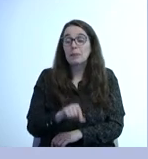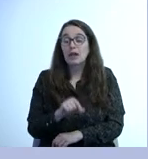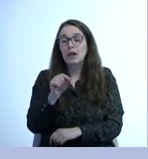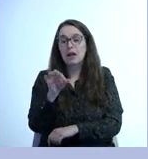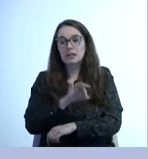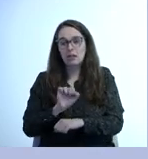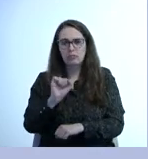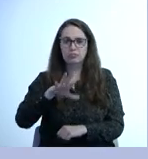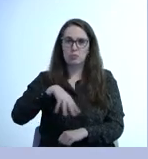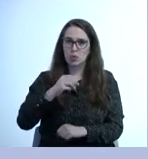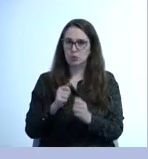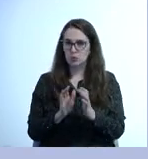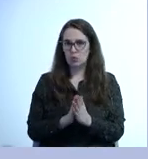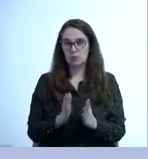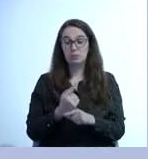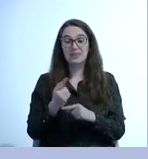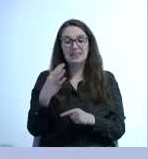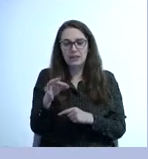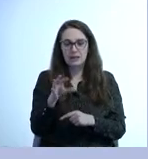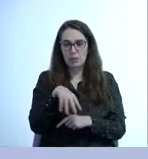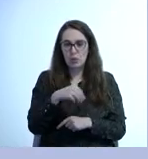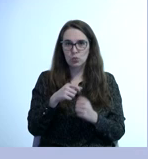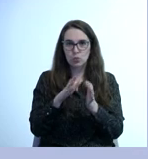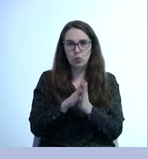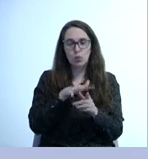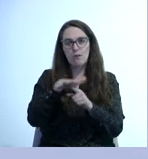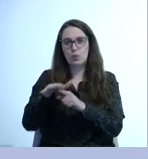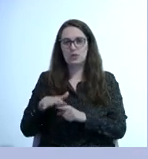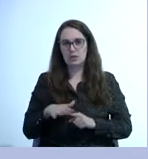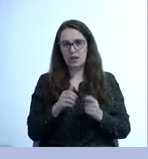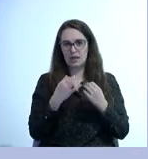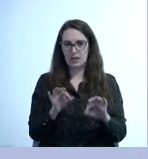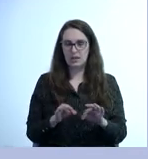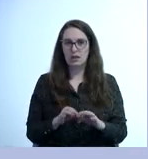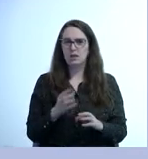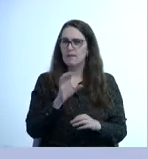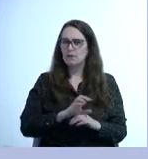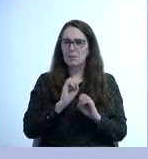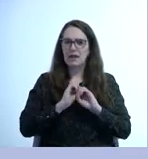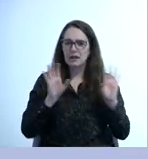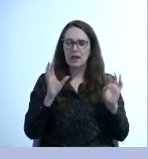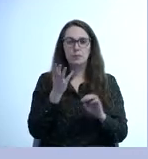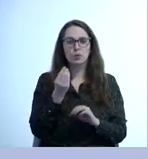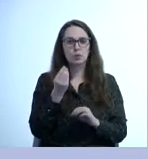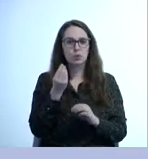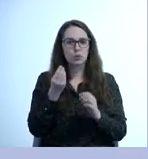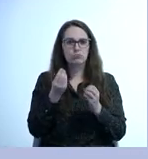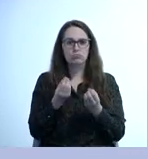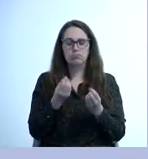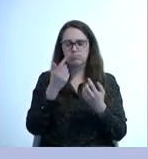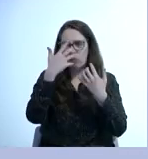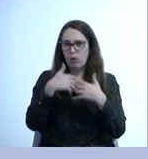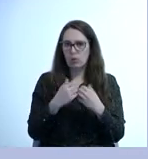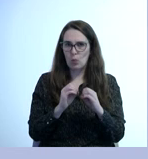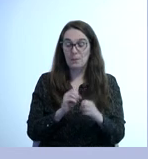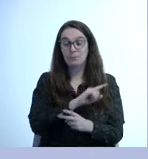É um arquiteto que procura no mundo e procura influenciar o mundo, de uma forma muito clara e muito evidente.